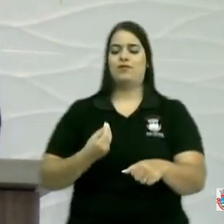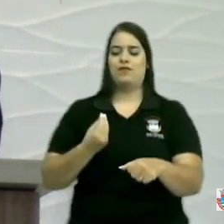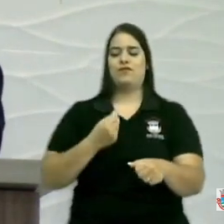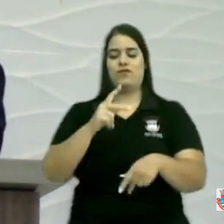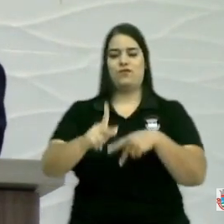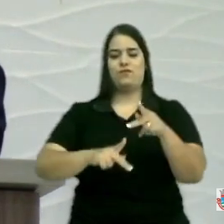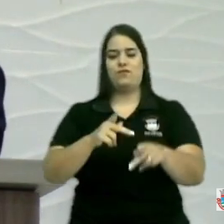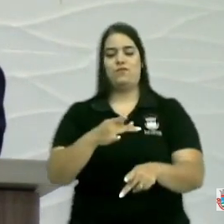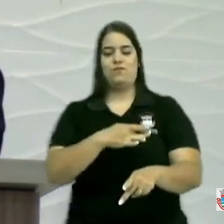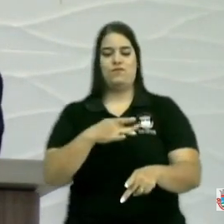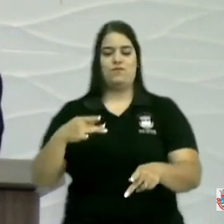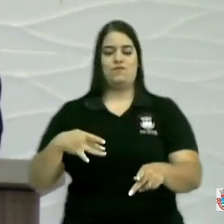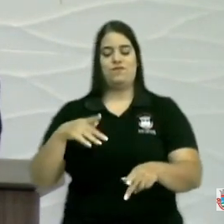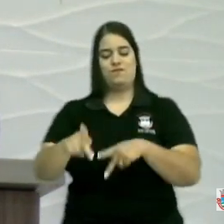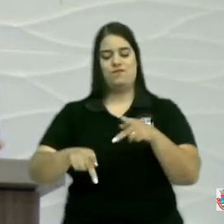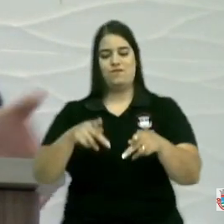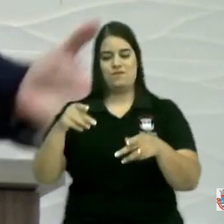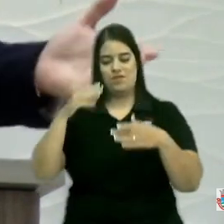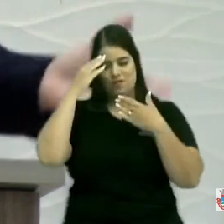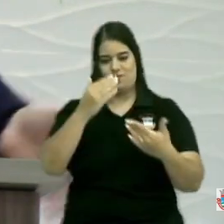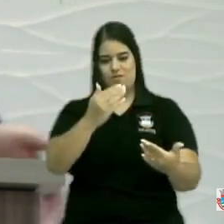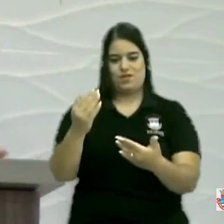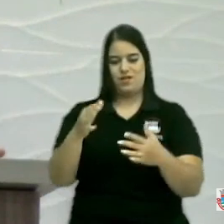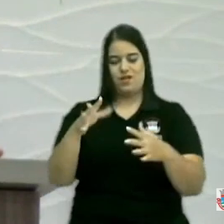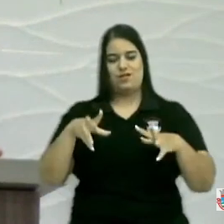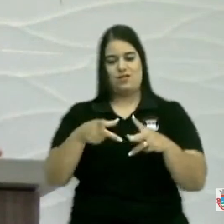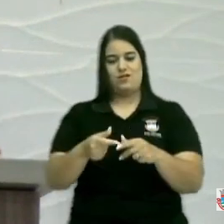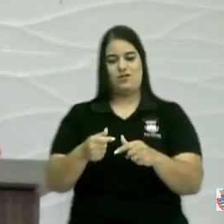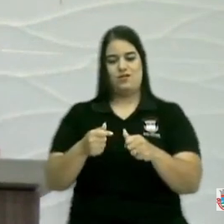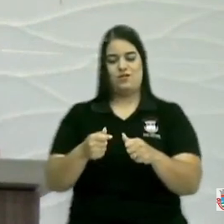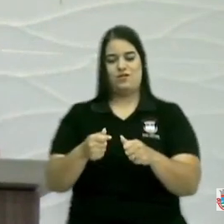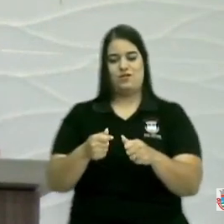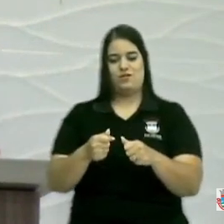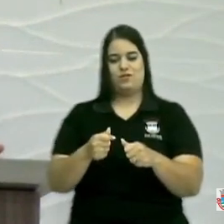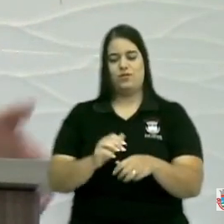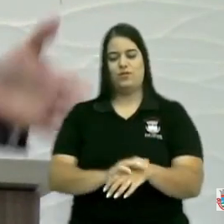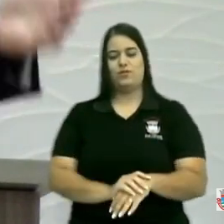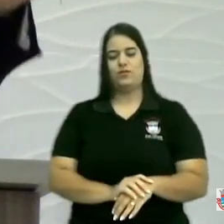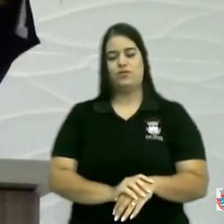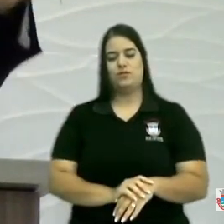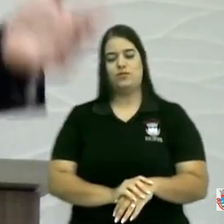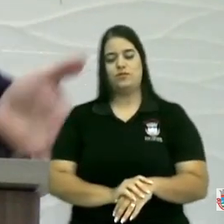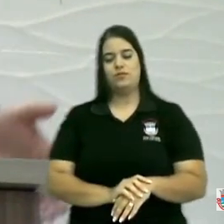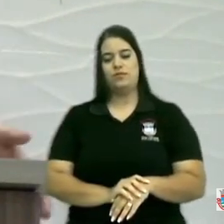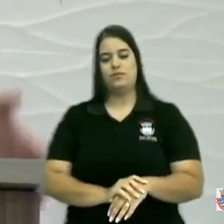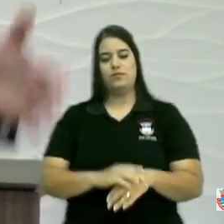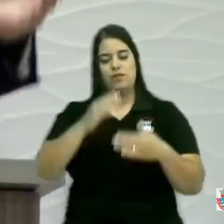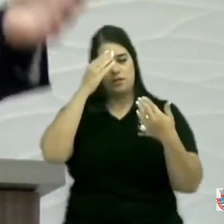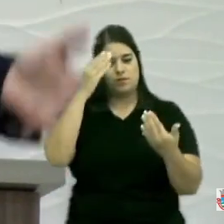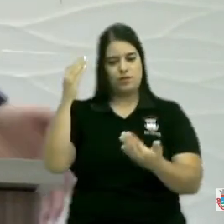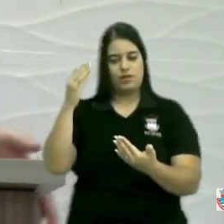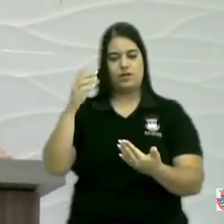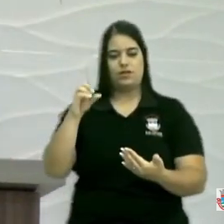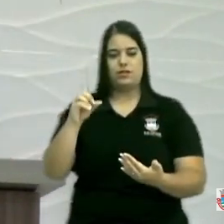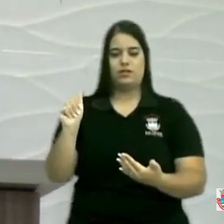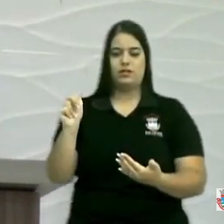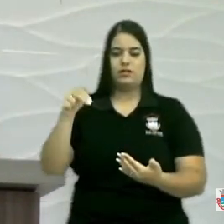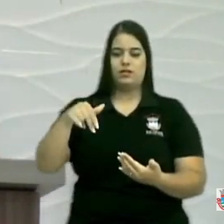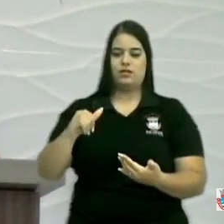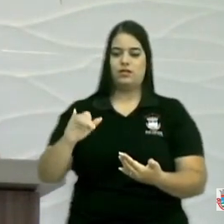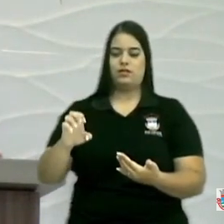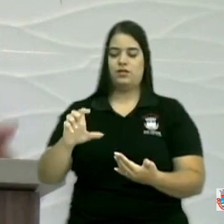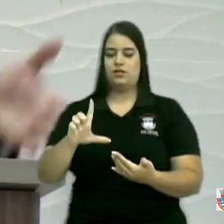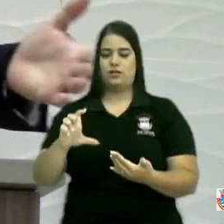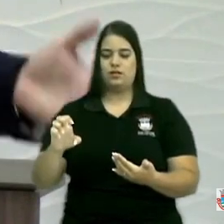nossa população. Então, muito obrigado a todos. Quero aqui agradecer a Nice, a Daniel, leve nosso abraço para a Nelita